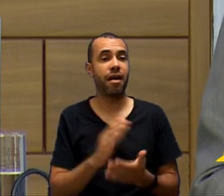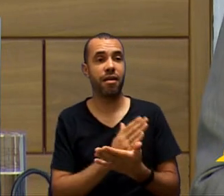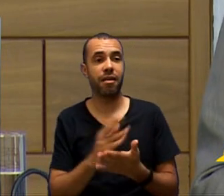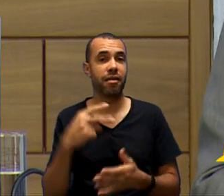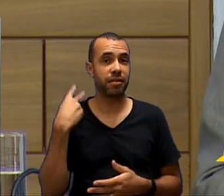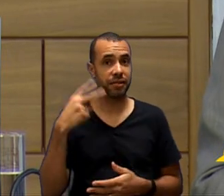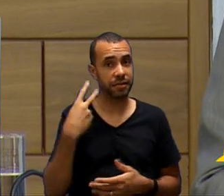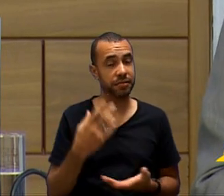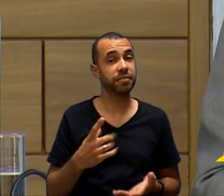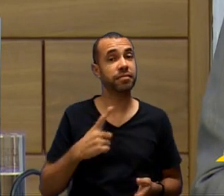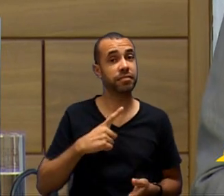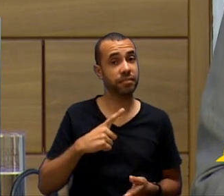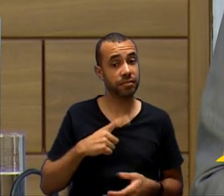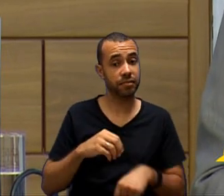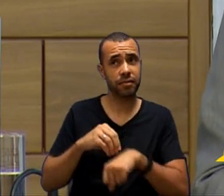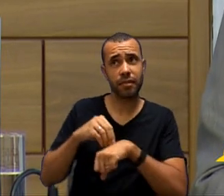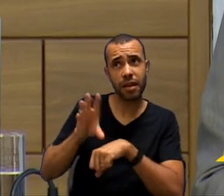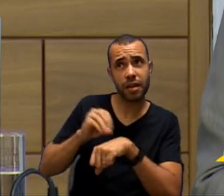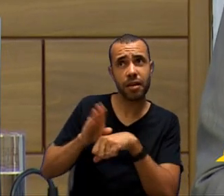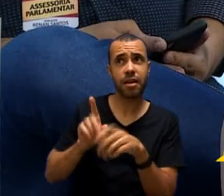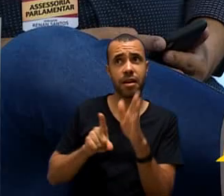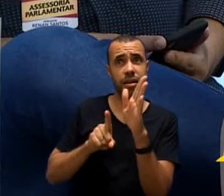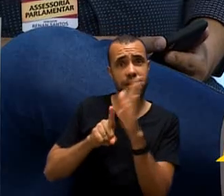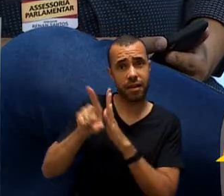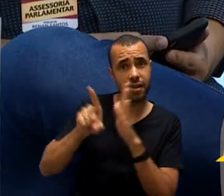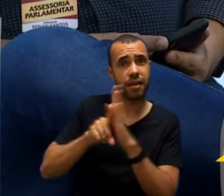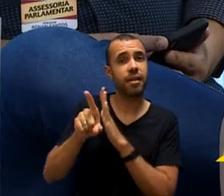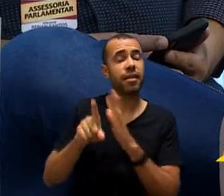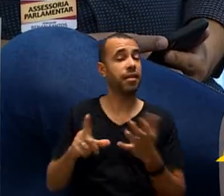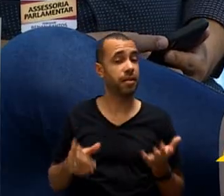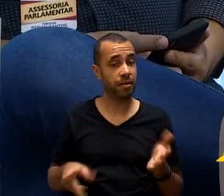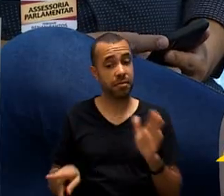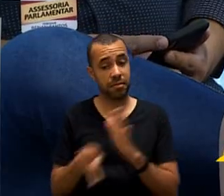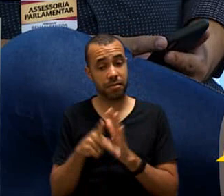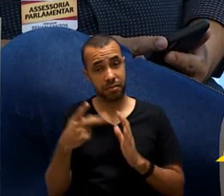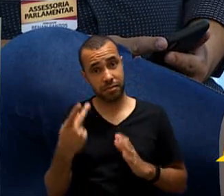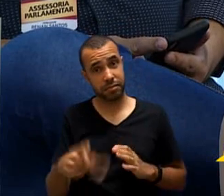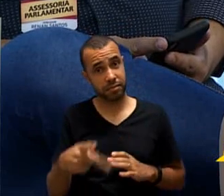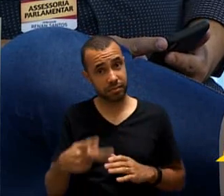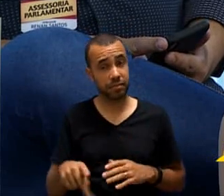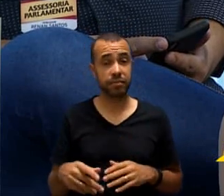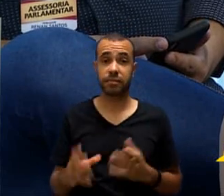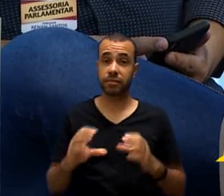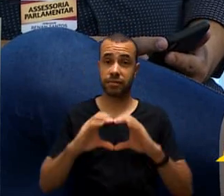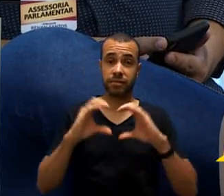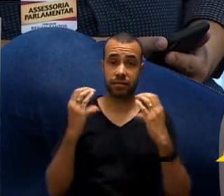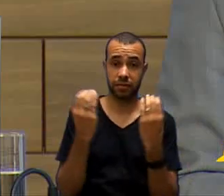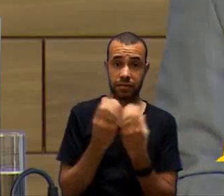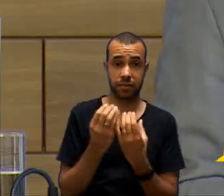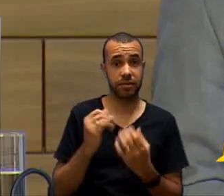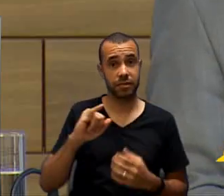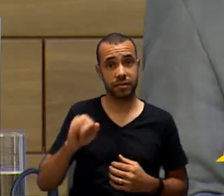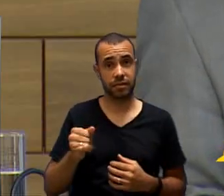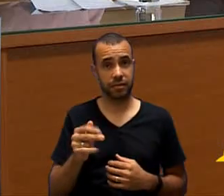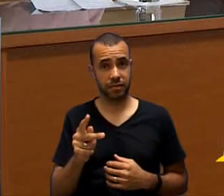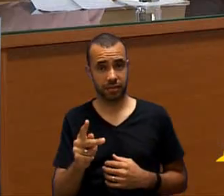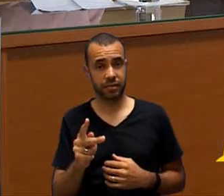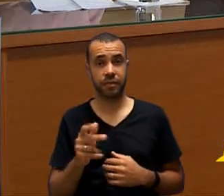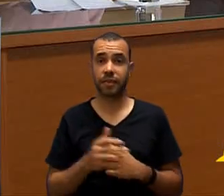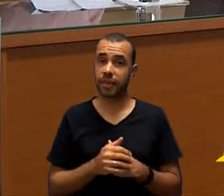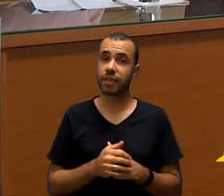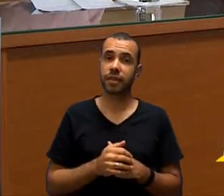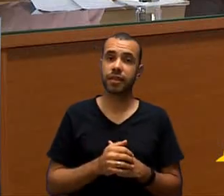muitas das indicações, requerimentos, propostas que saíram aqui dessas sessões.